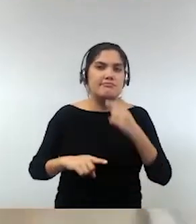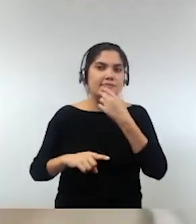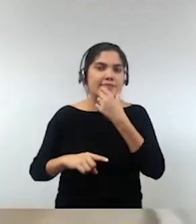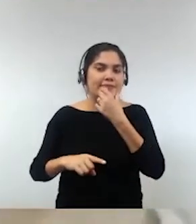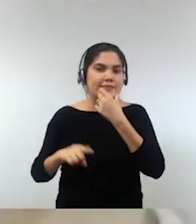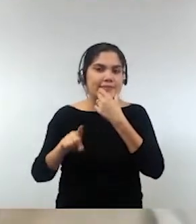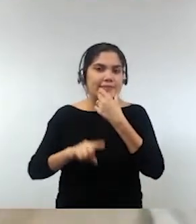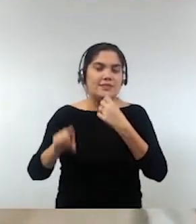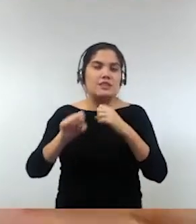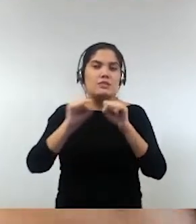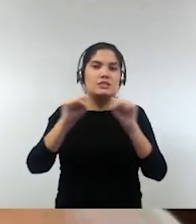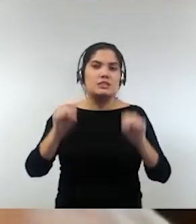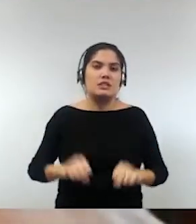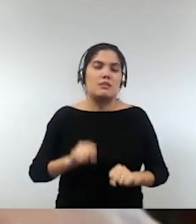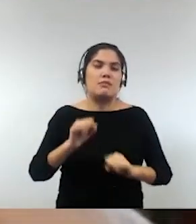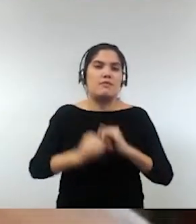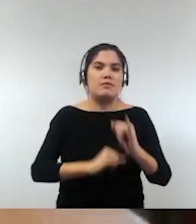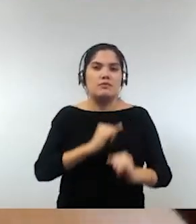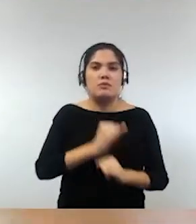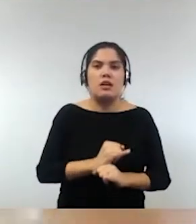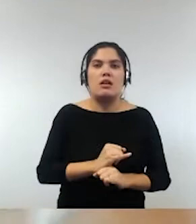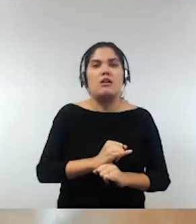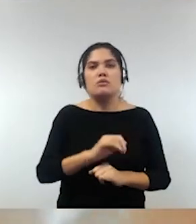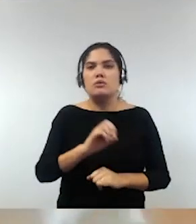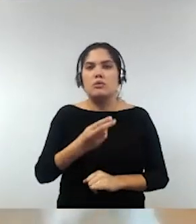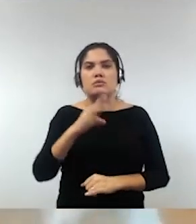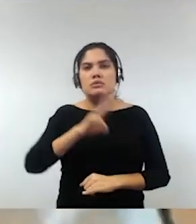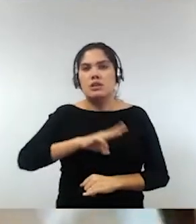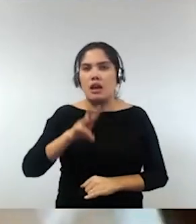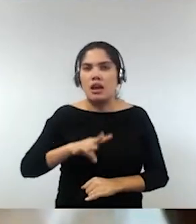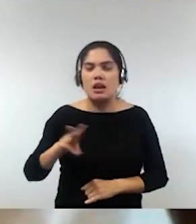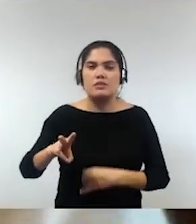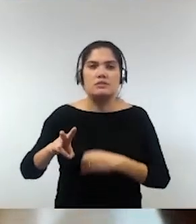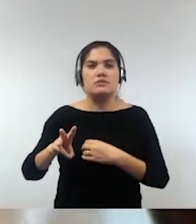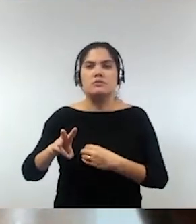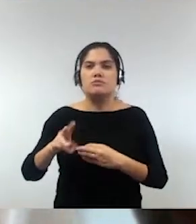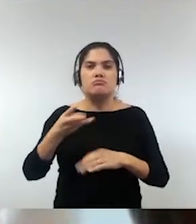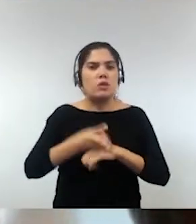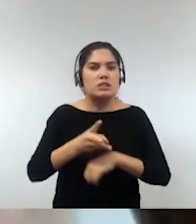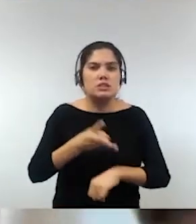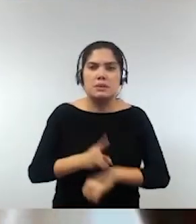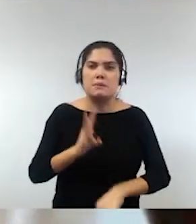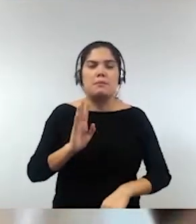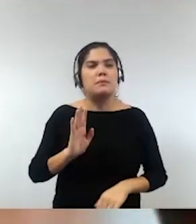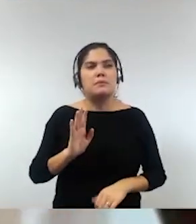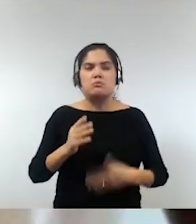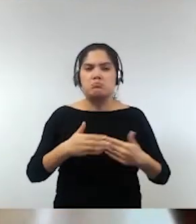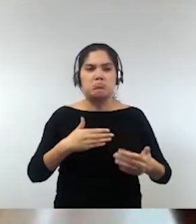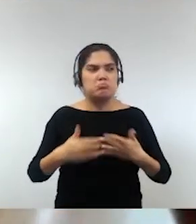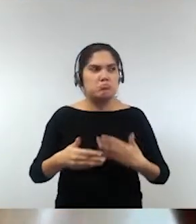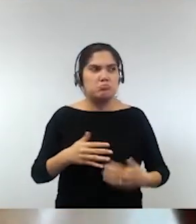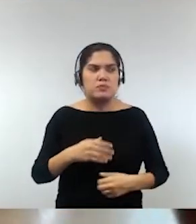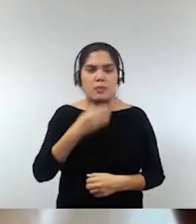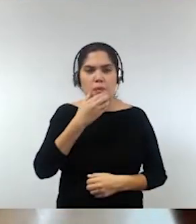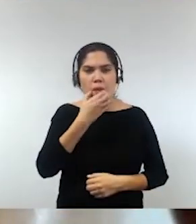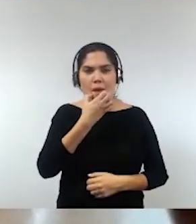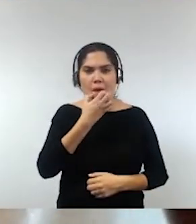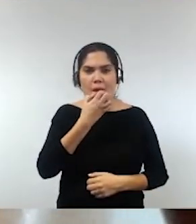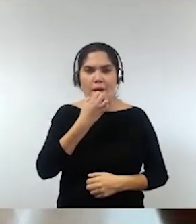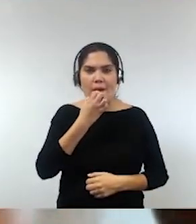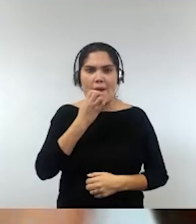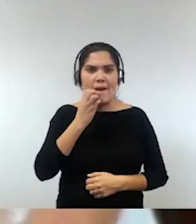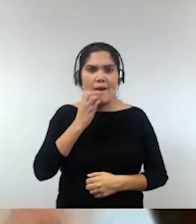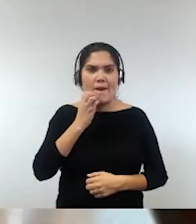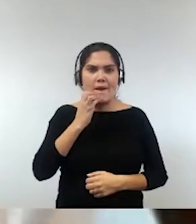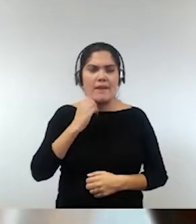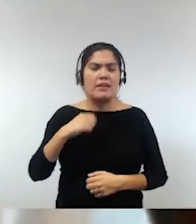através do sistema virtual, de uma plataforma online, por WhatsApp, o que for, né? Então, quem